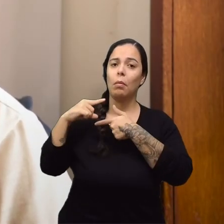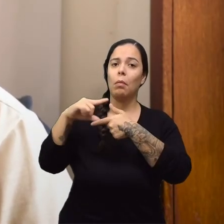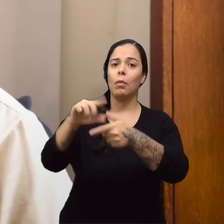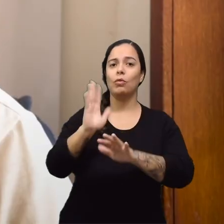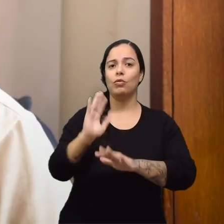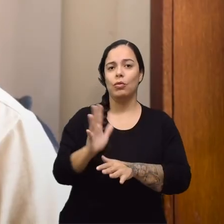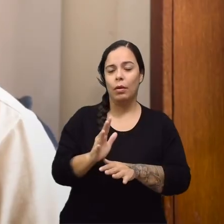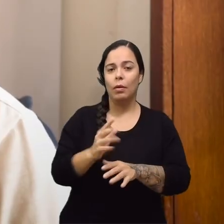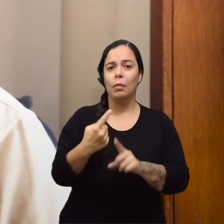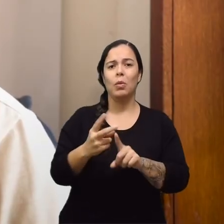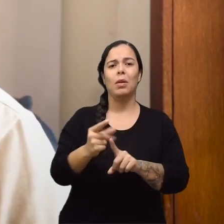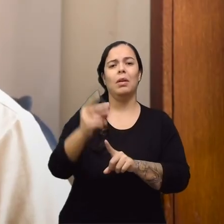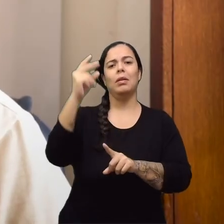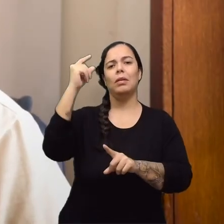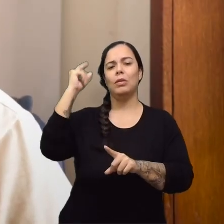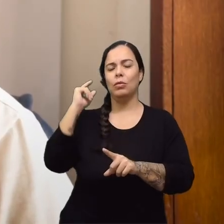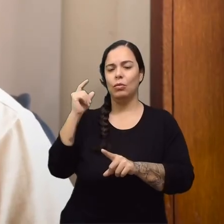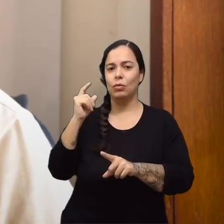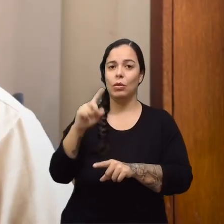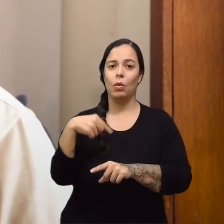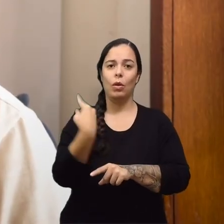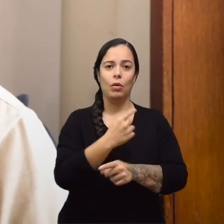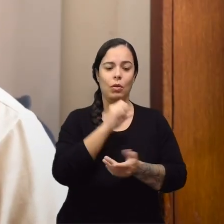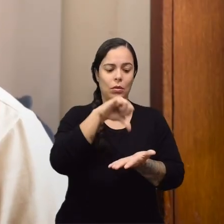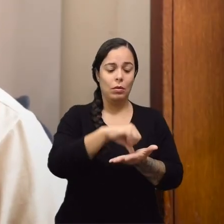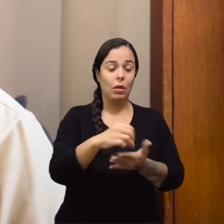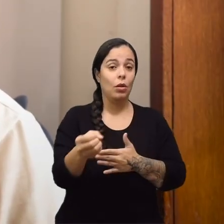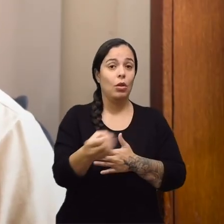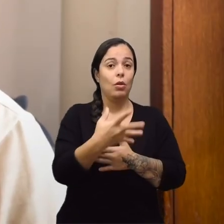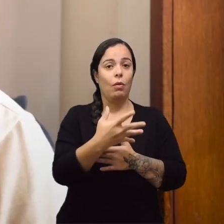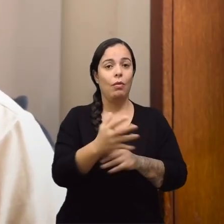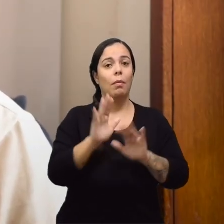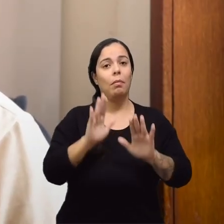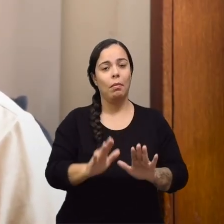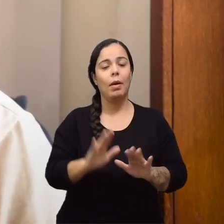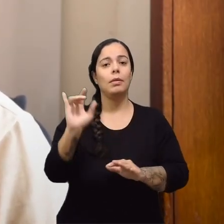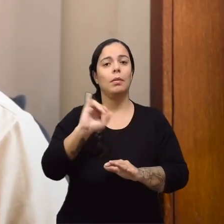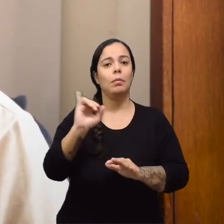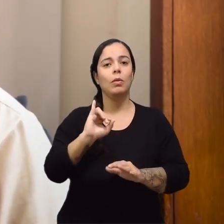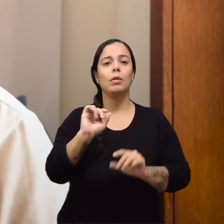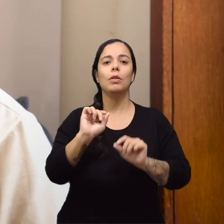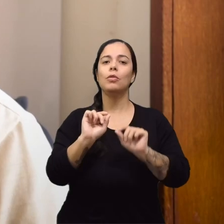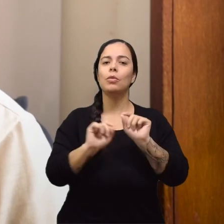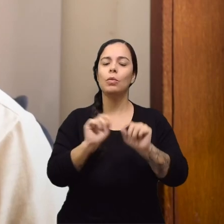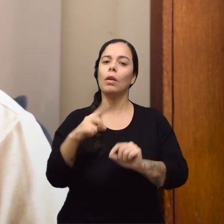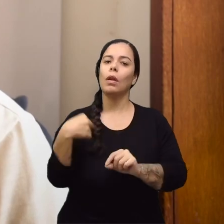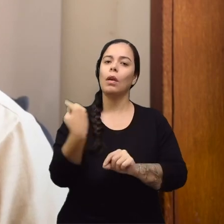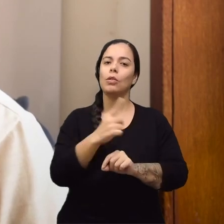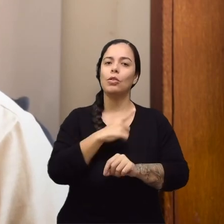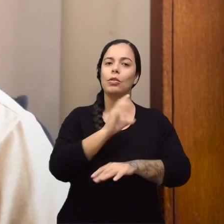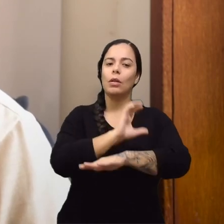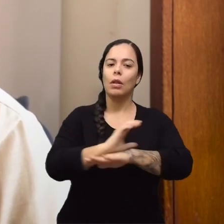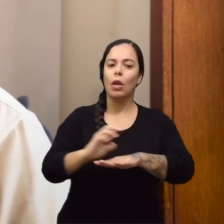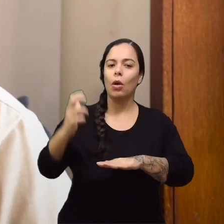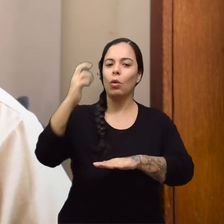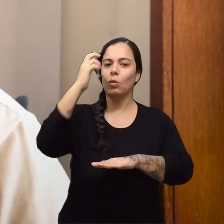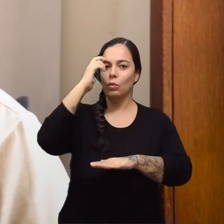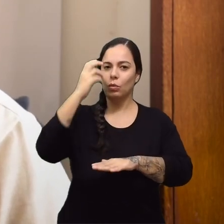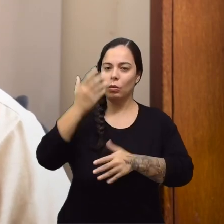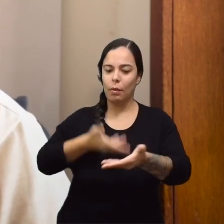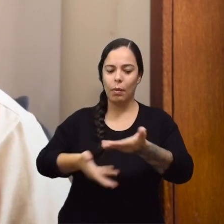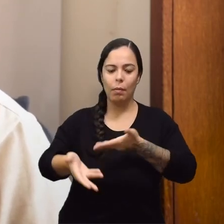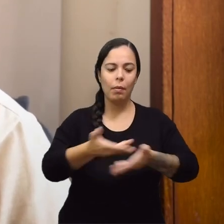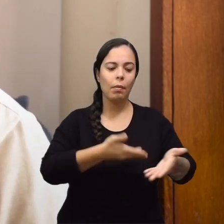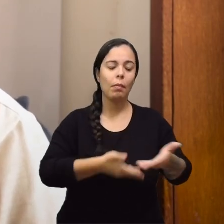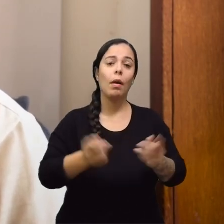pescadores tradicionais, que vem de muitos anos. A nossa unidade ela é nova, porém é importante a gente ter essa cultura